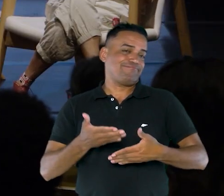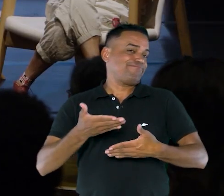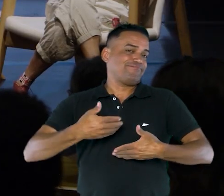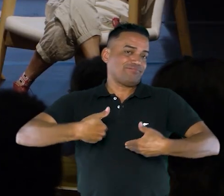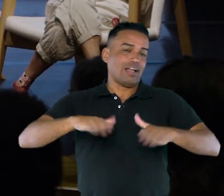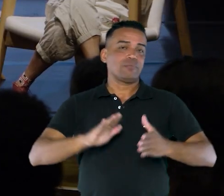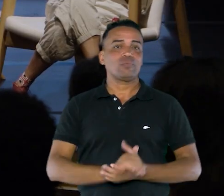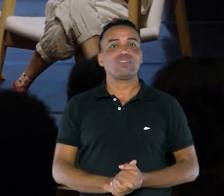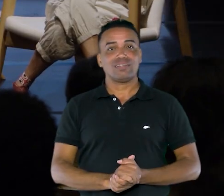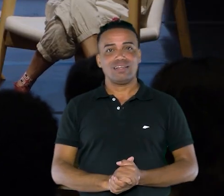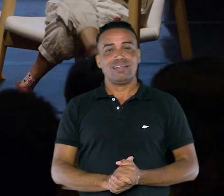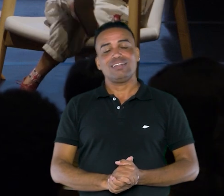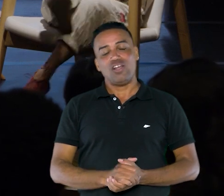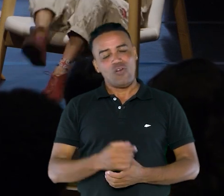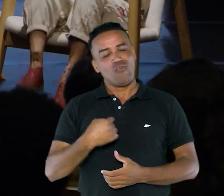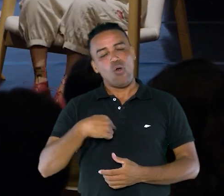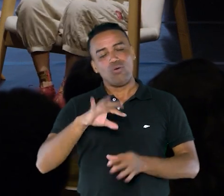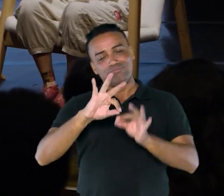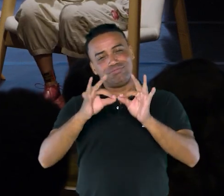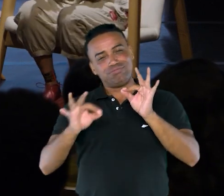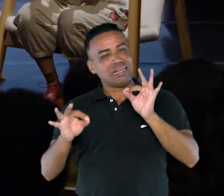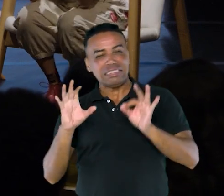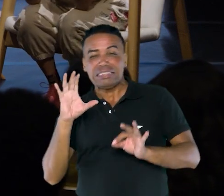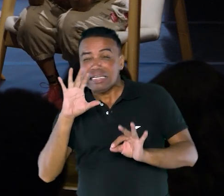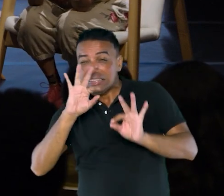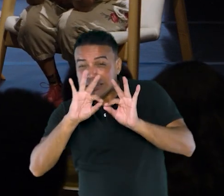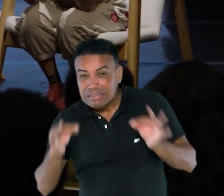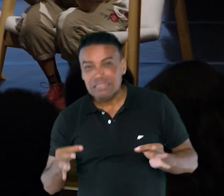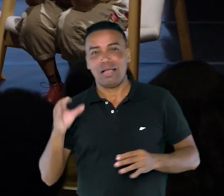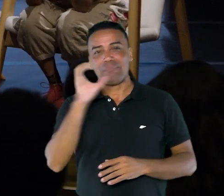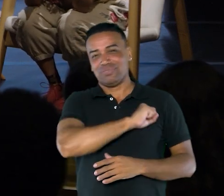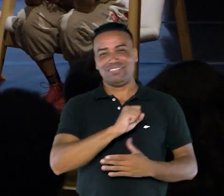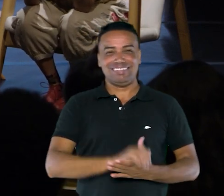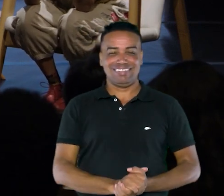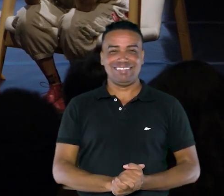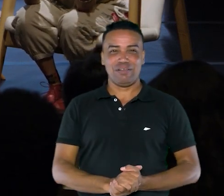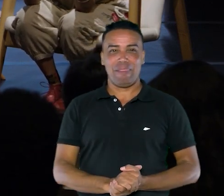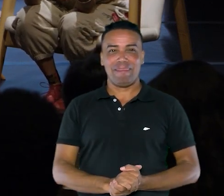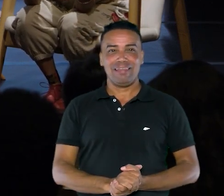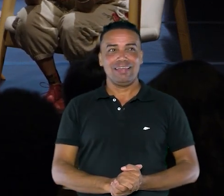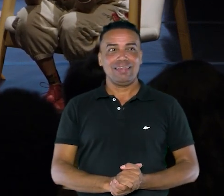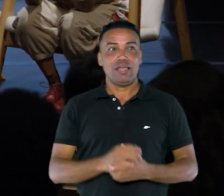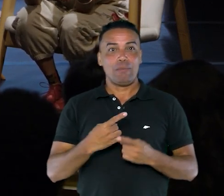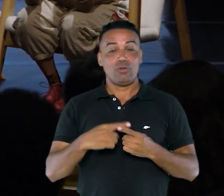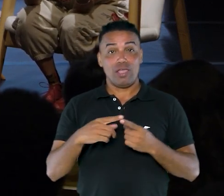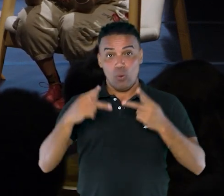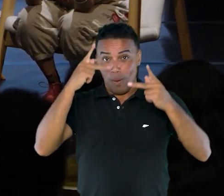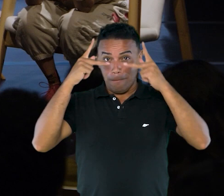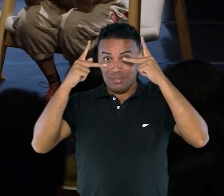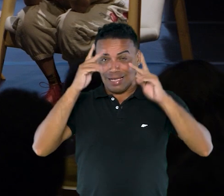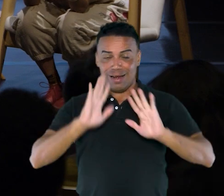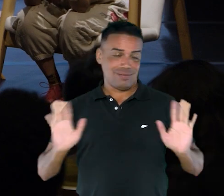Vou fazer que nem ela, uma linha. Mas eu vou fazer uma linha mesmo. Eu acho, porque, de novo, né, eu